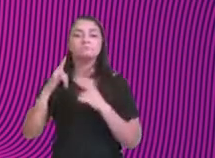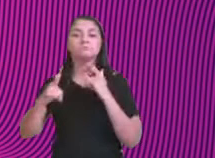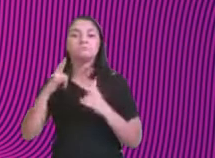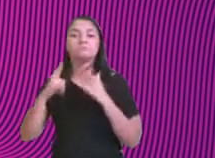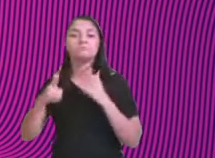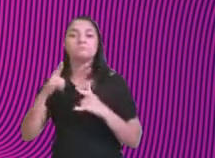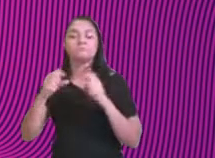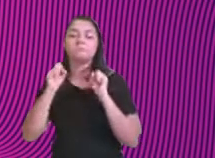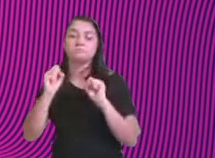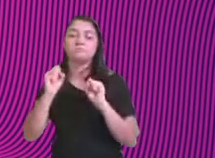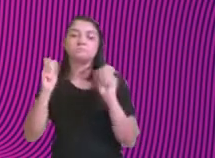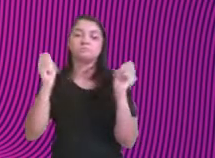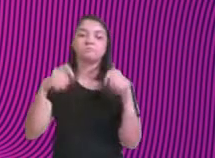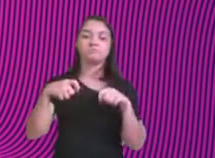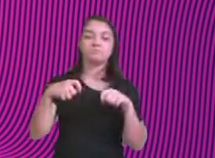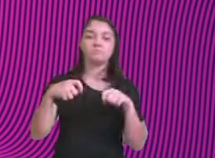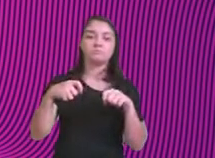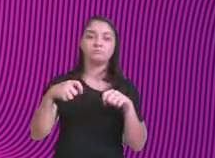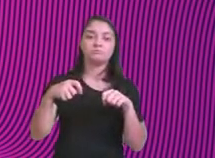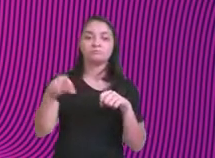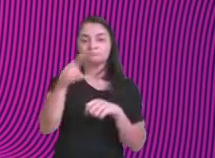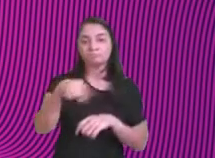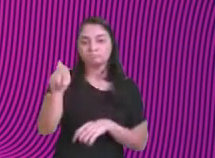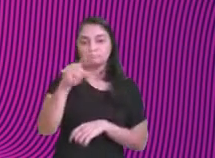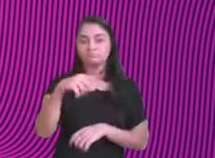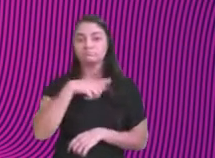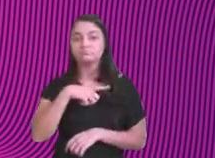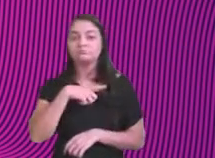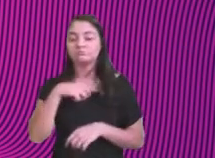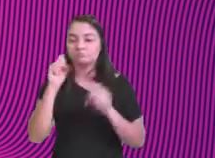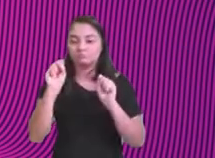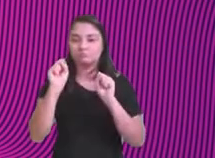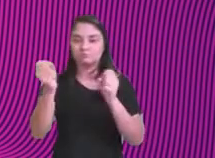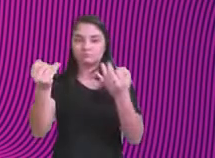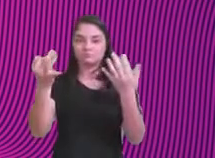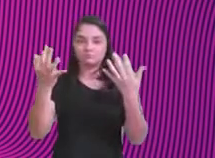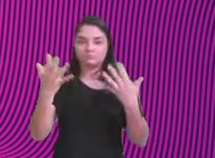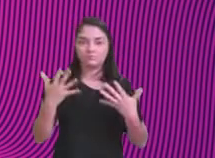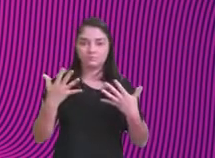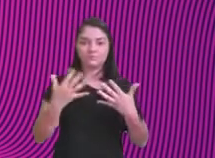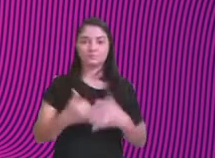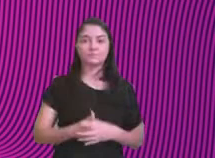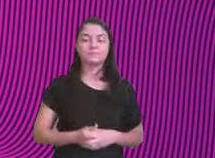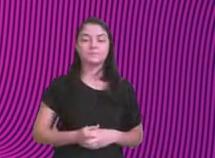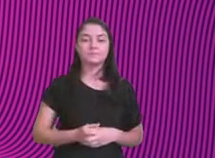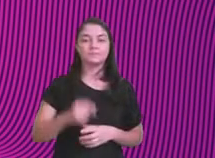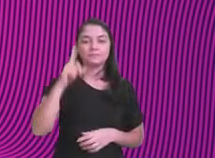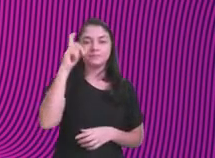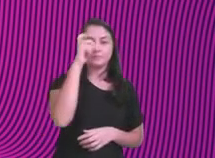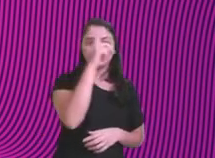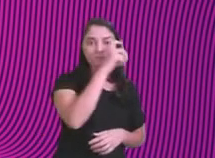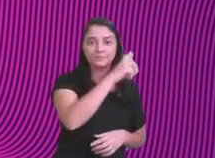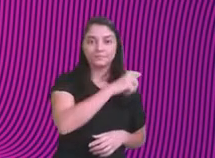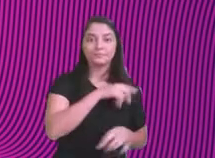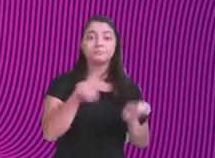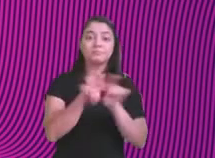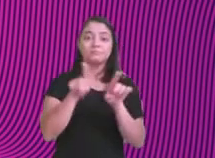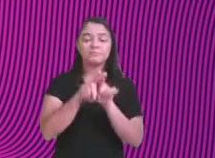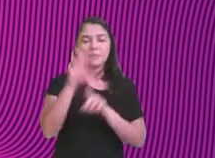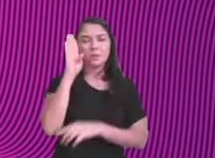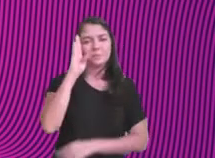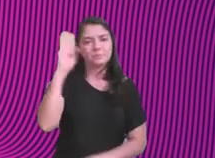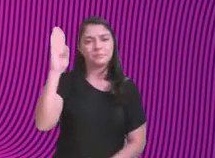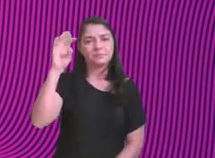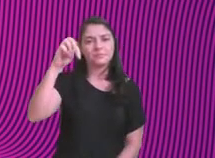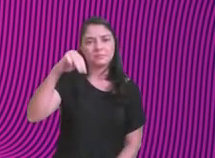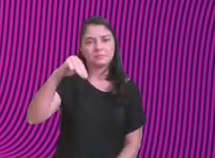pode ter aí nessa potencial dificuldade, né? E que principalmente Melanie e Rodrigo, que